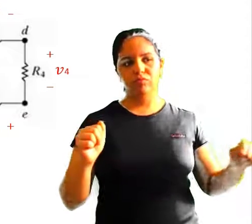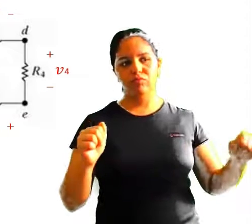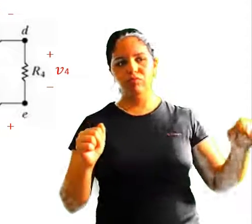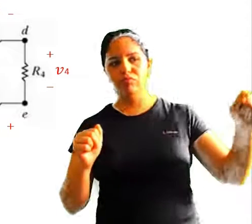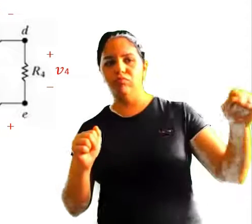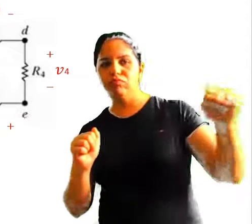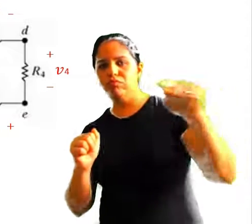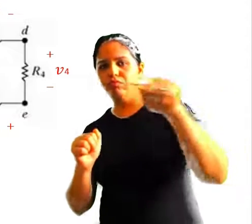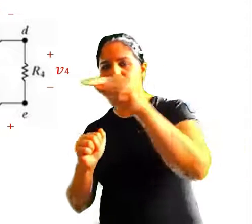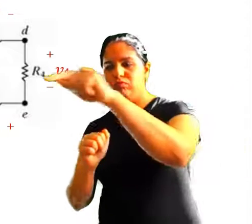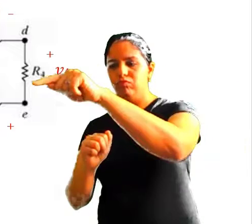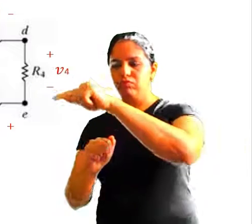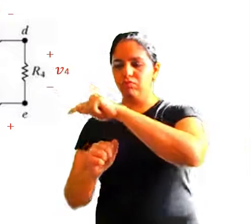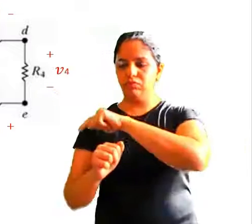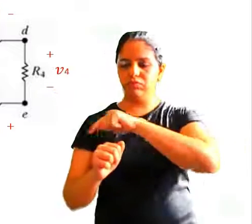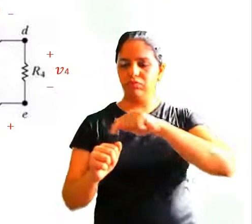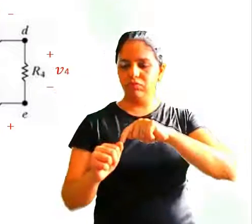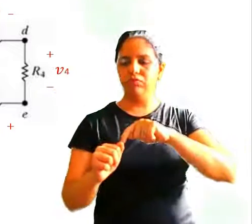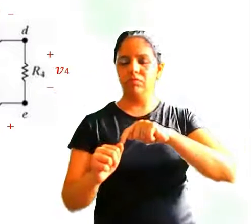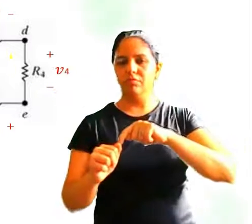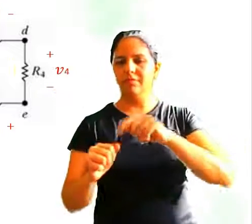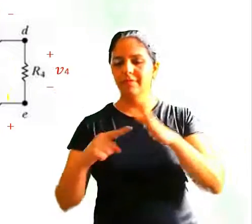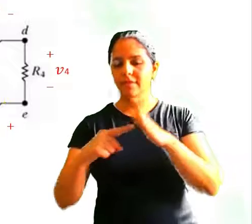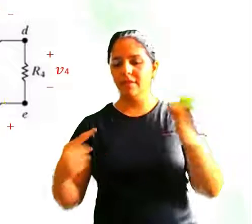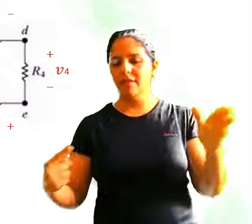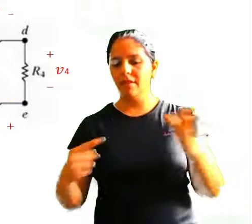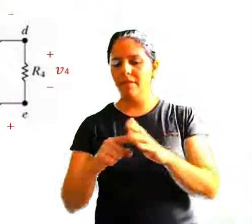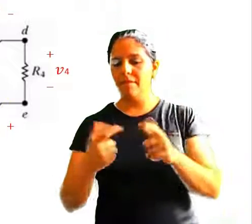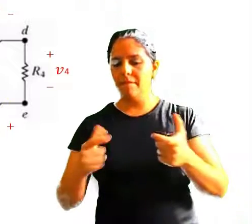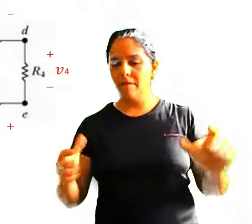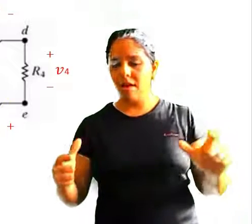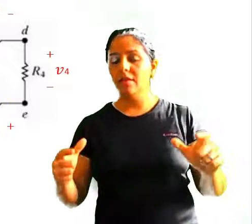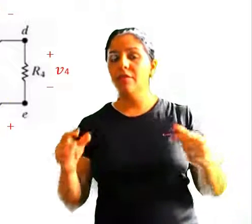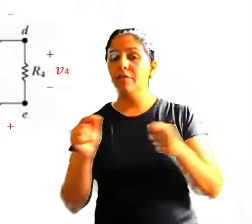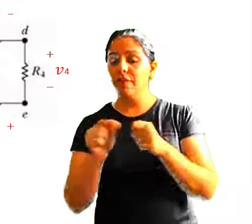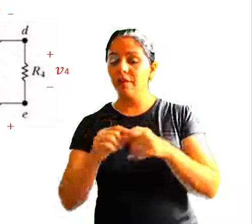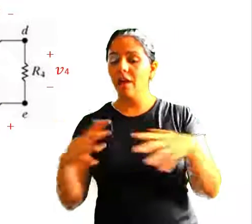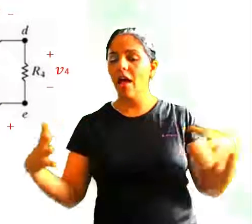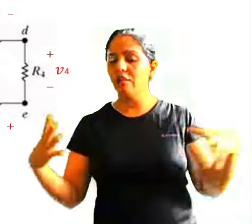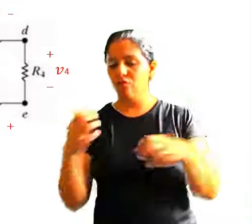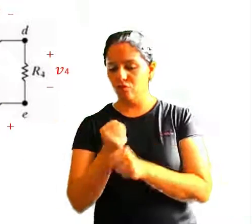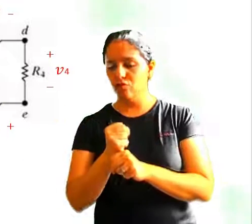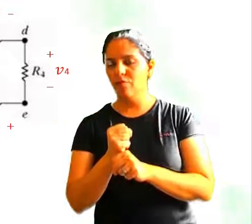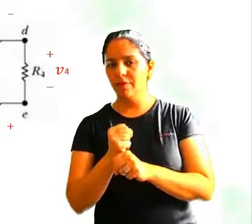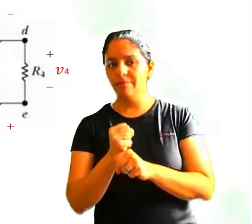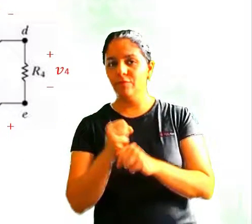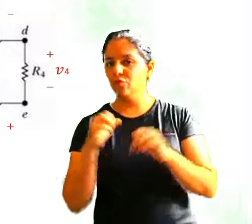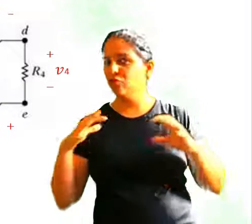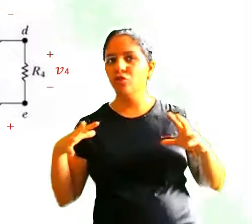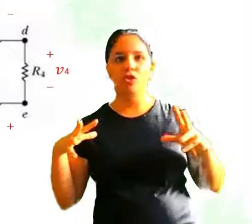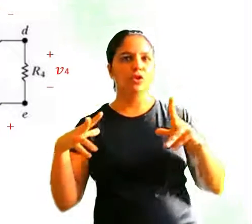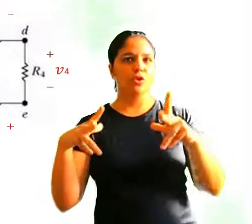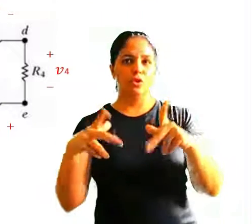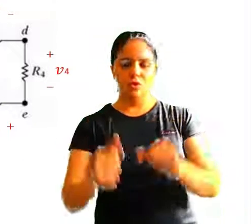Ou seja, na hora que eu percorrer esse circuito aqui, né, percorrer essa